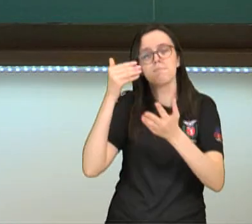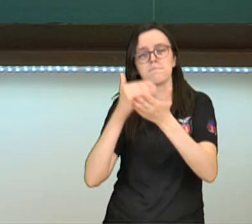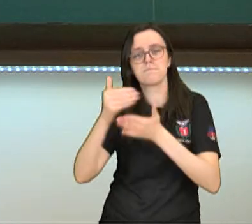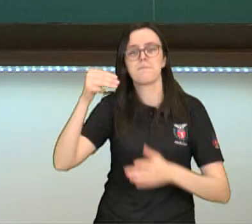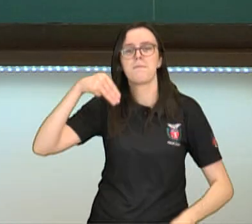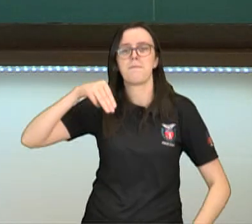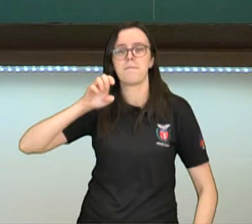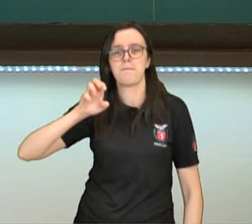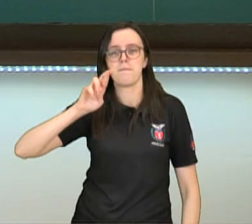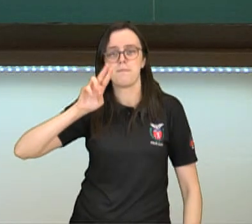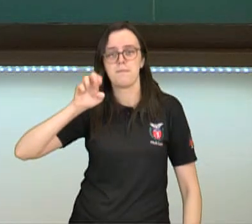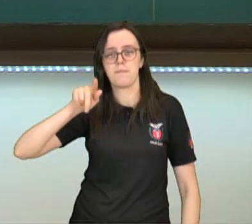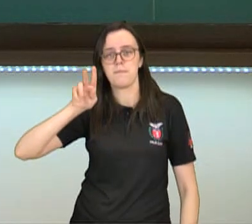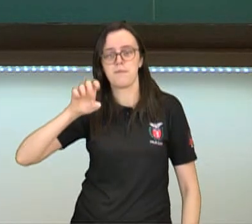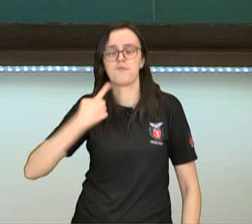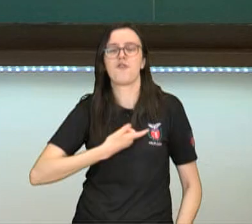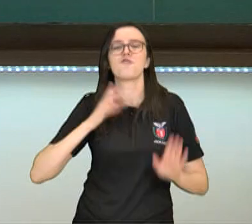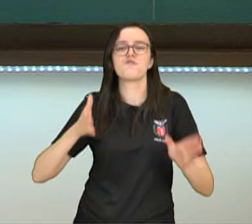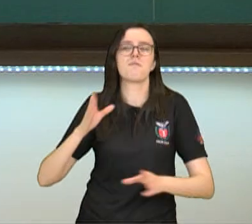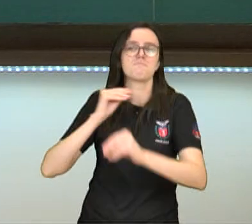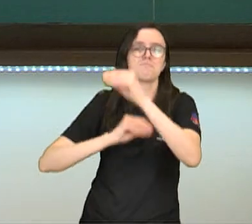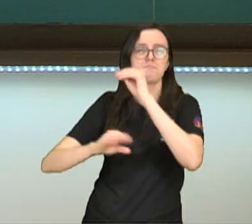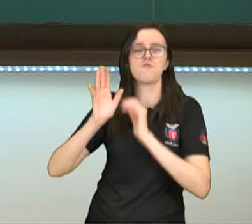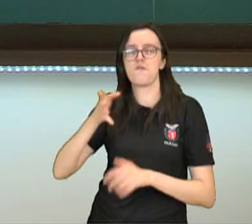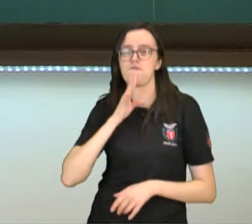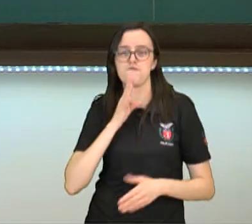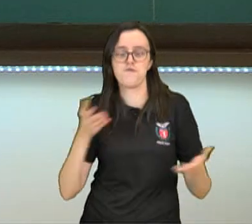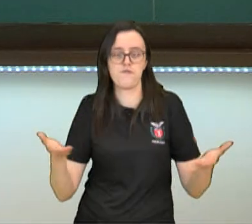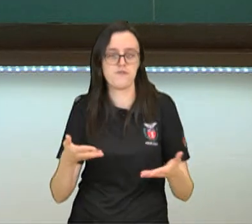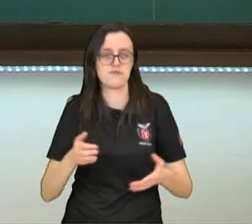ao merengue, como nós conhecemos mais hoje em dia.